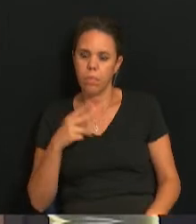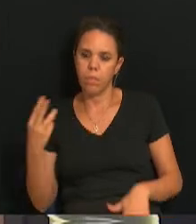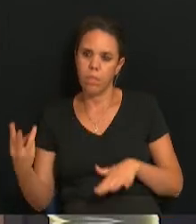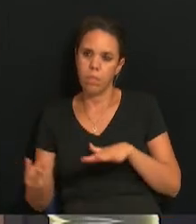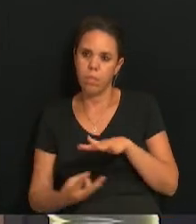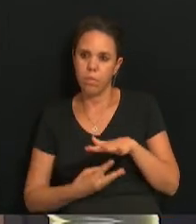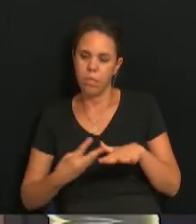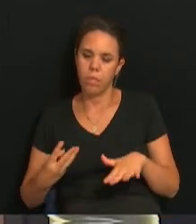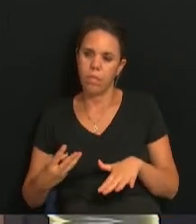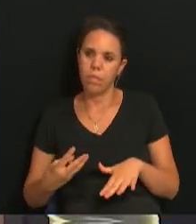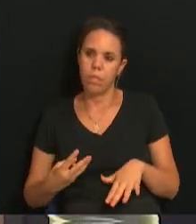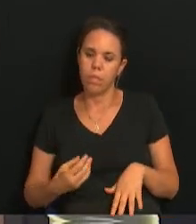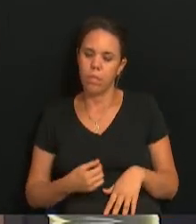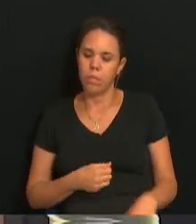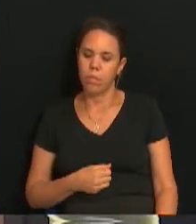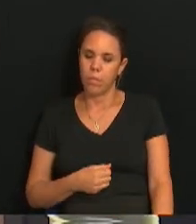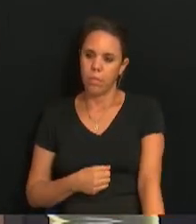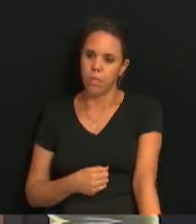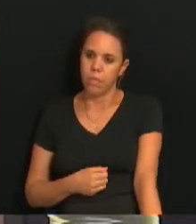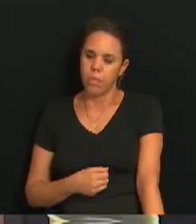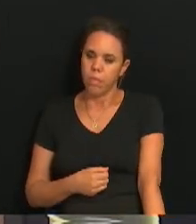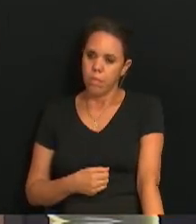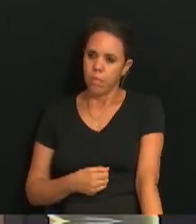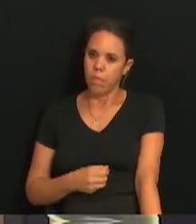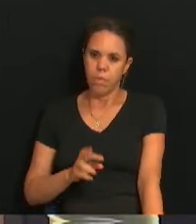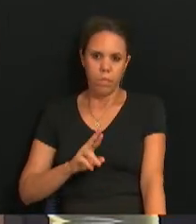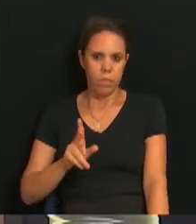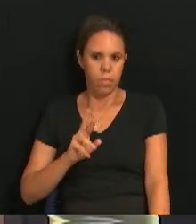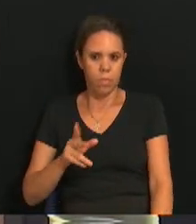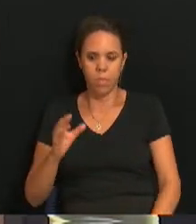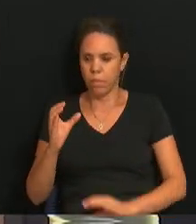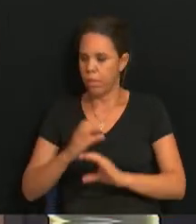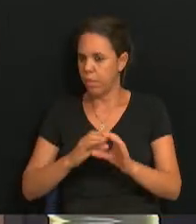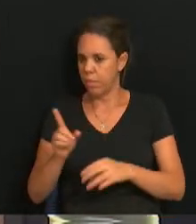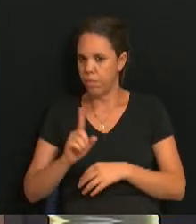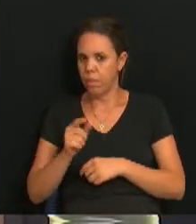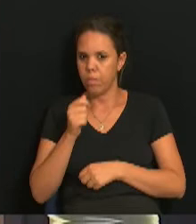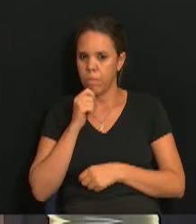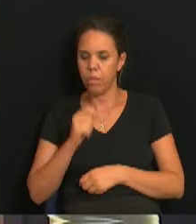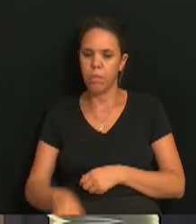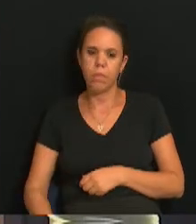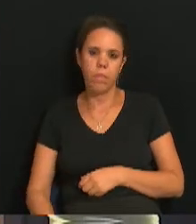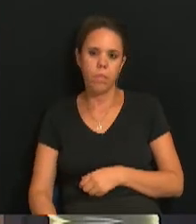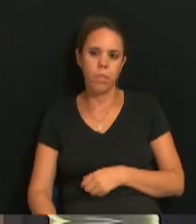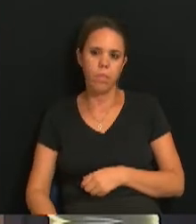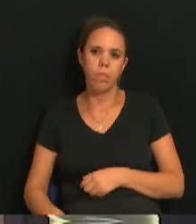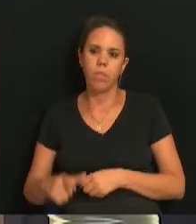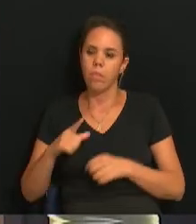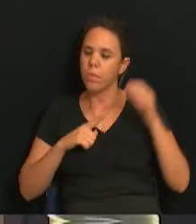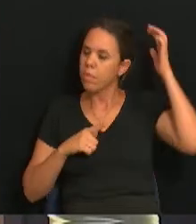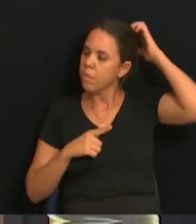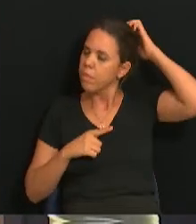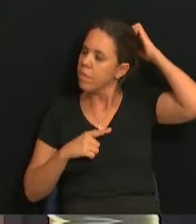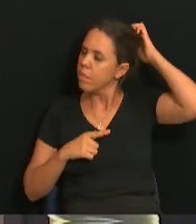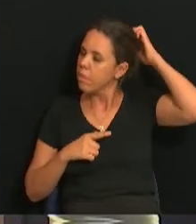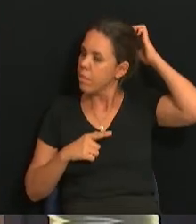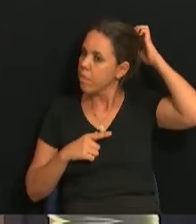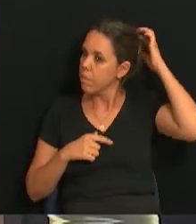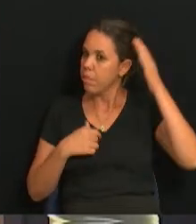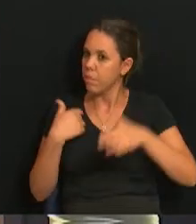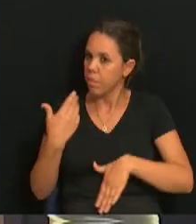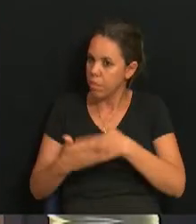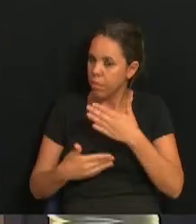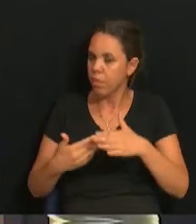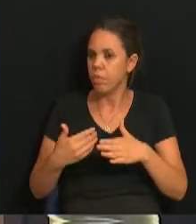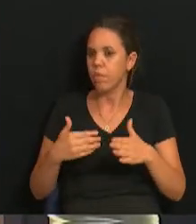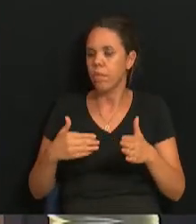para a terceirização, né, a não realização de concurso público, ela tem uma tendência mesmo de